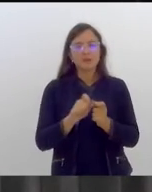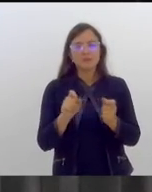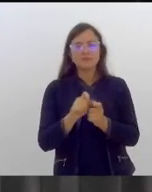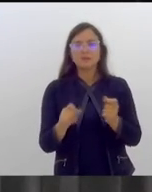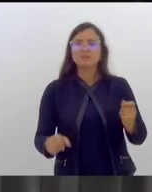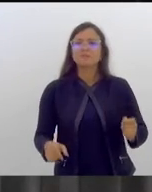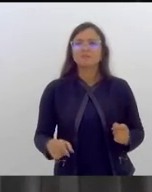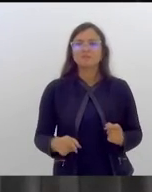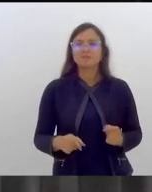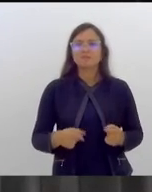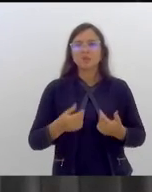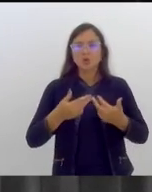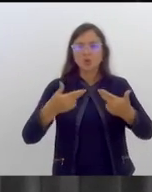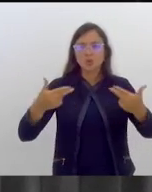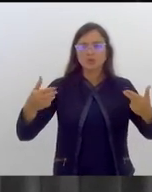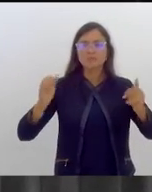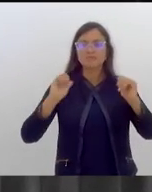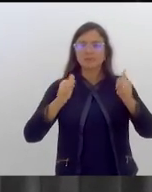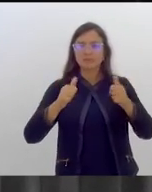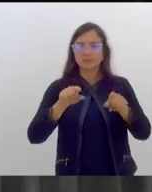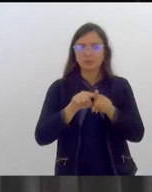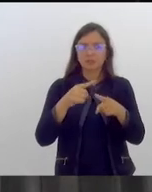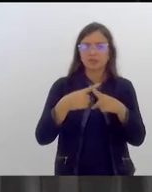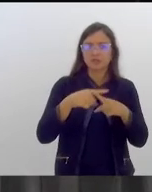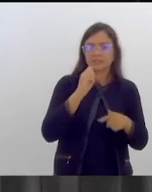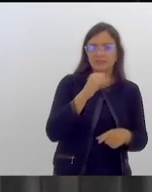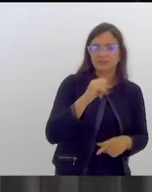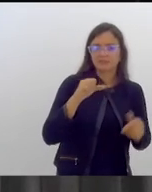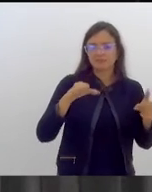para o que pudesse vir de pior